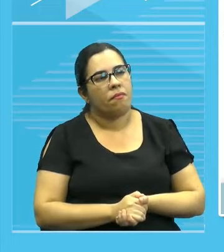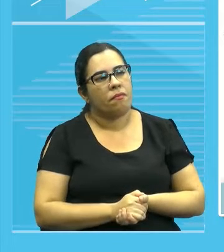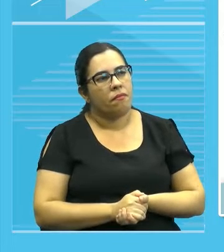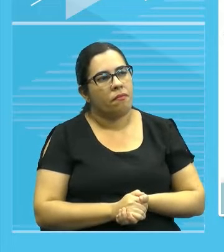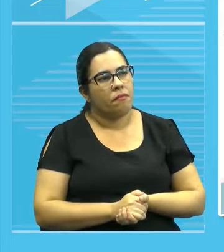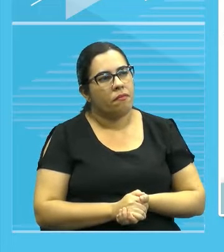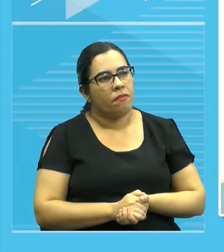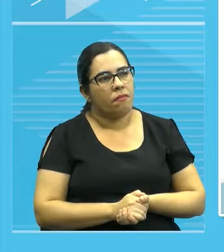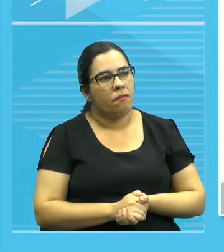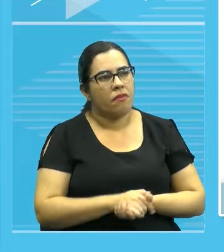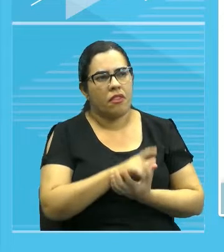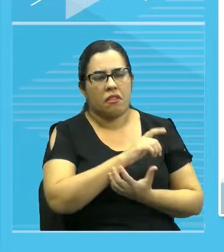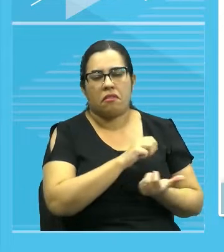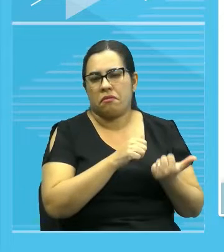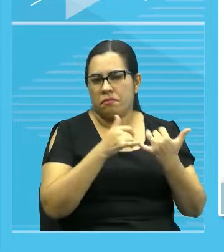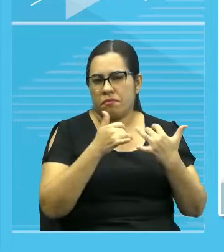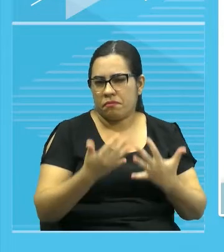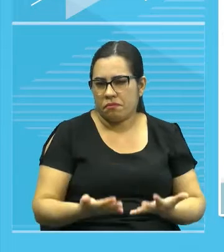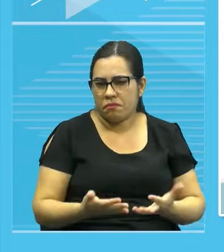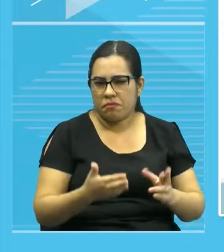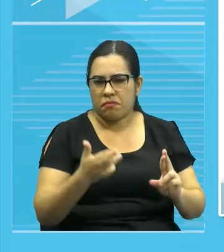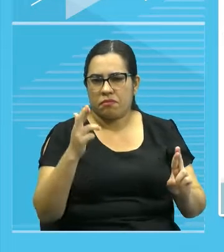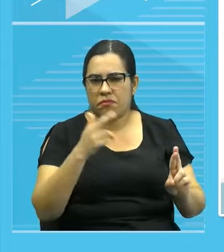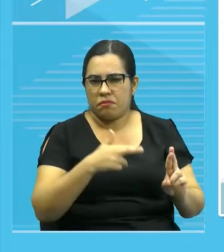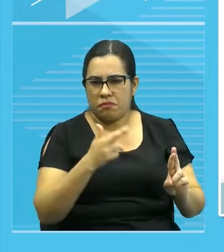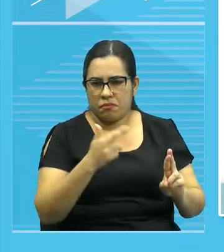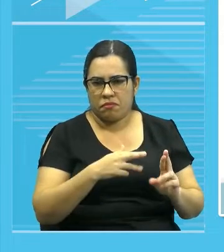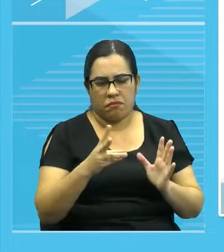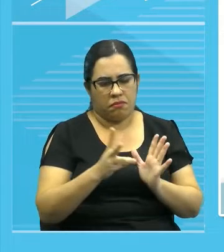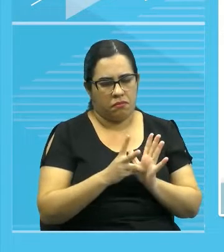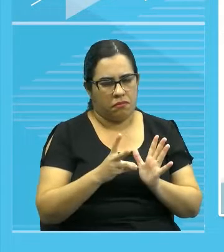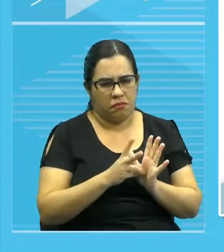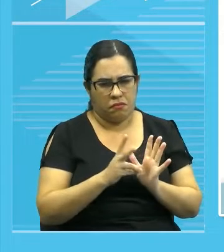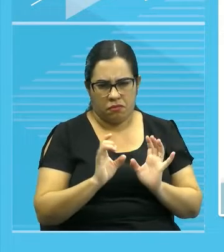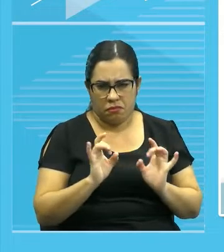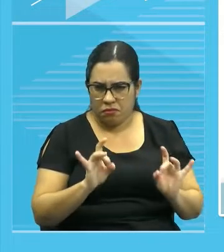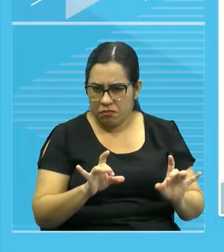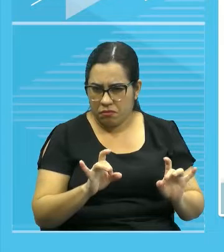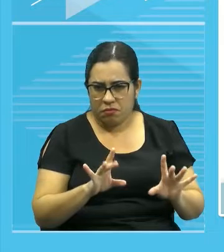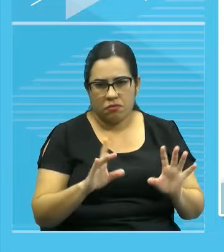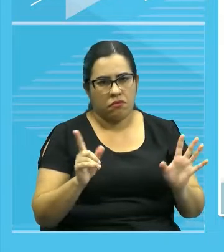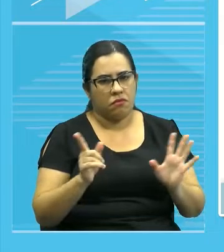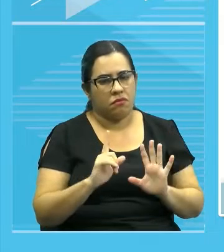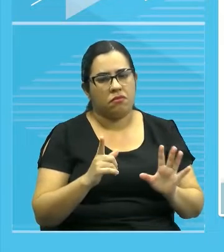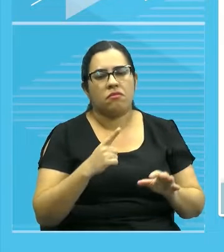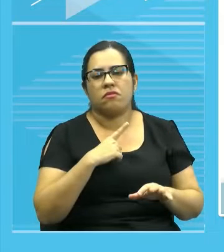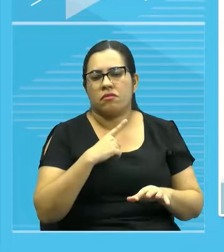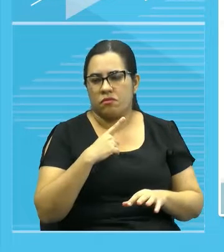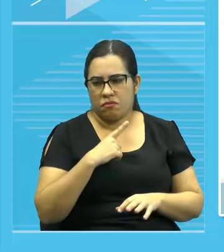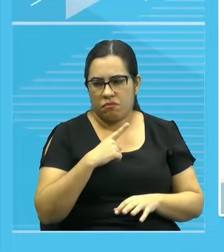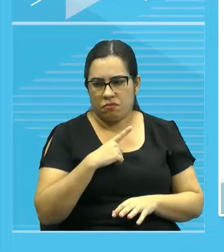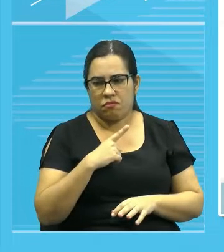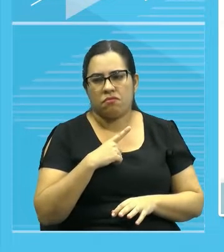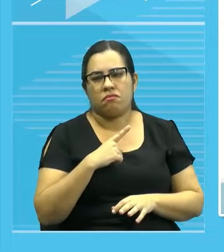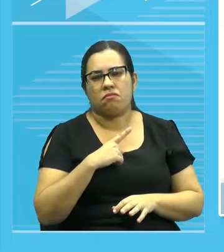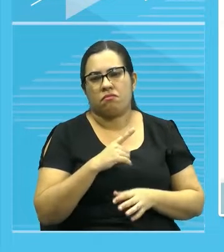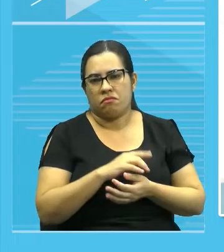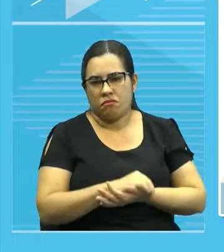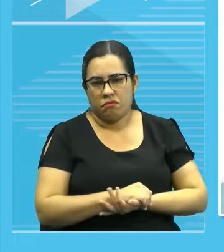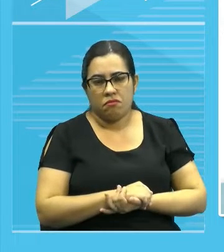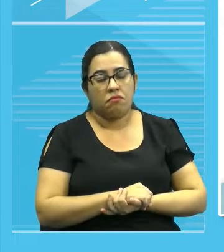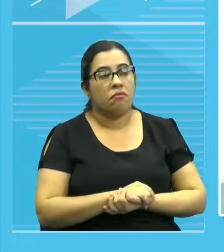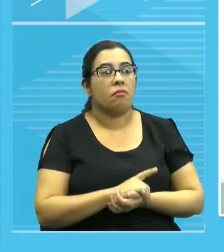ele não tá querendo se referir somente aos povos indígenas porque eles existem ainda existem né